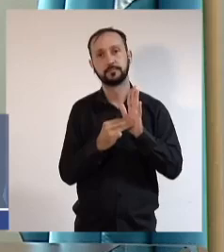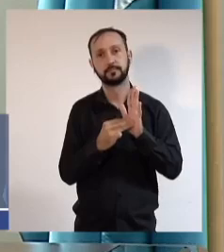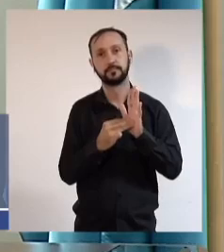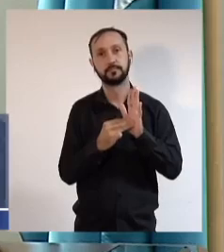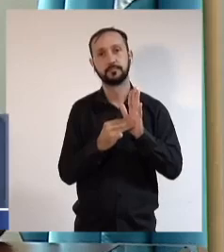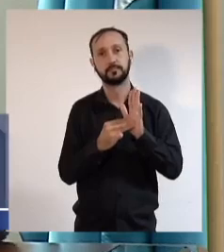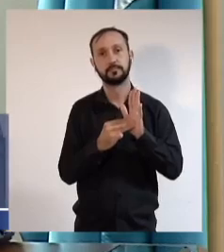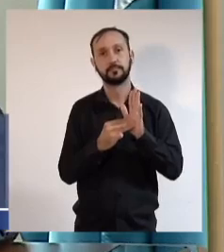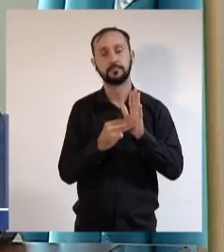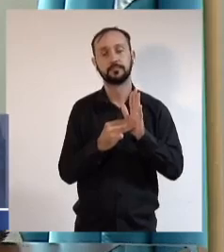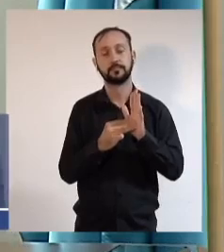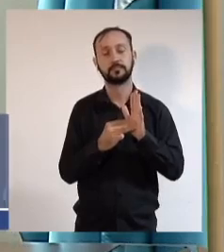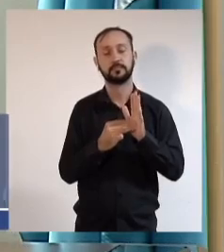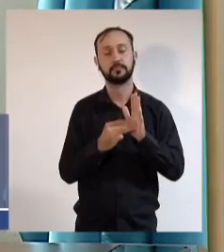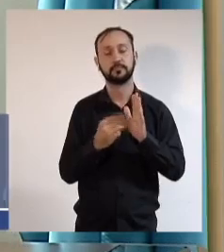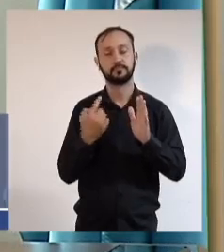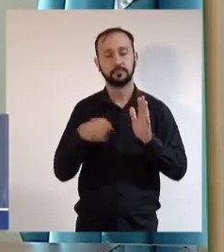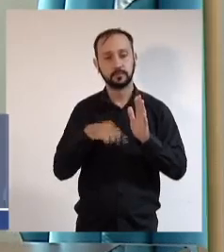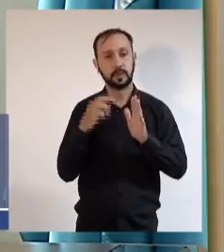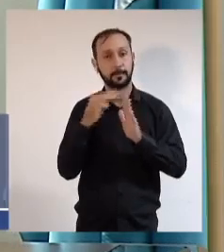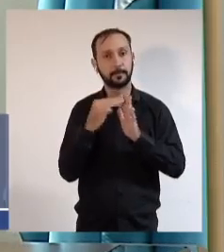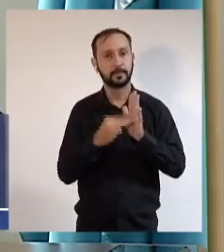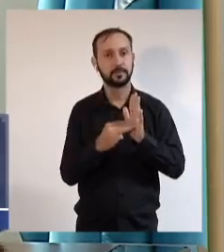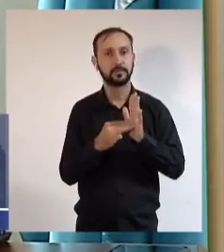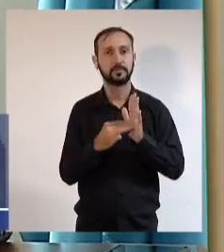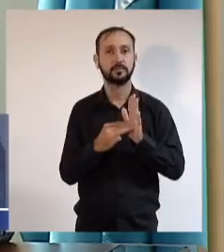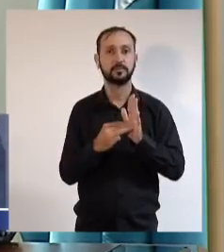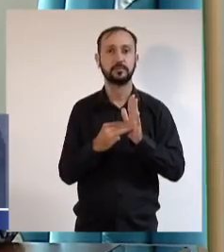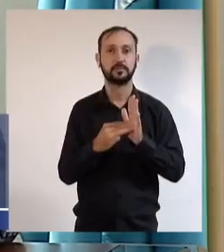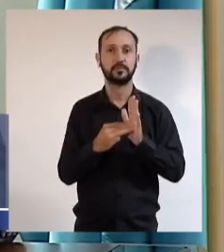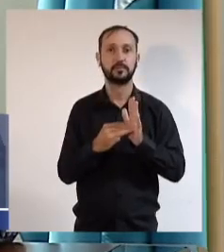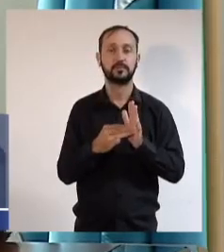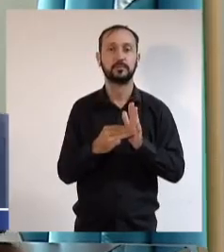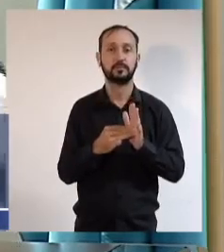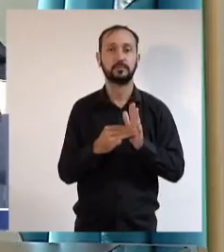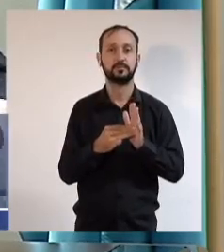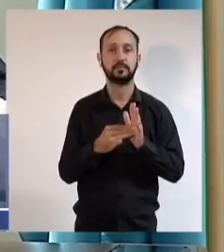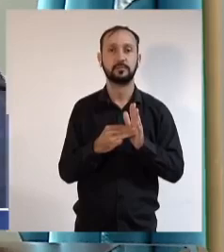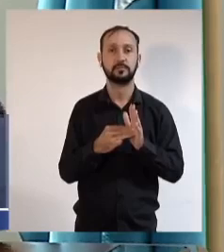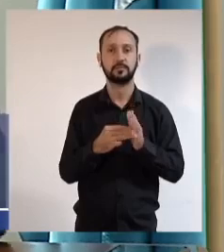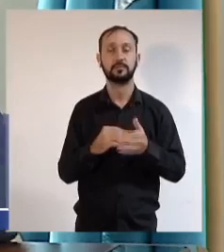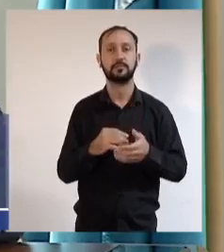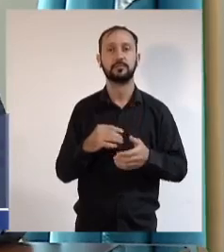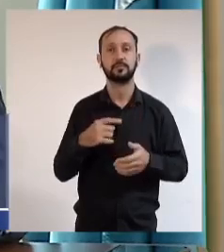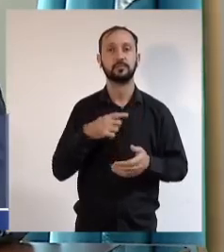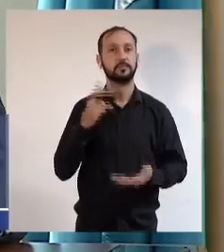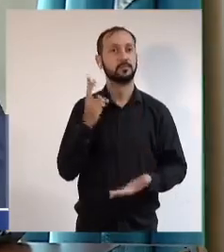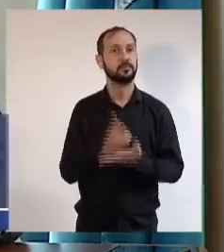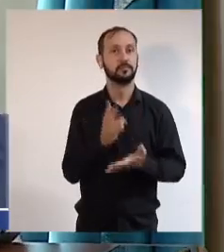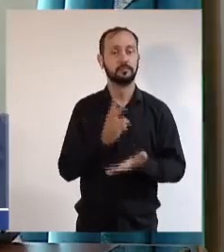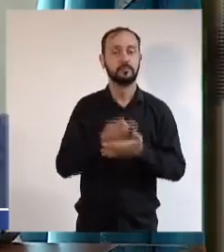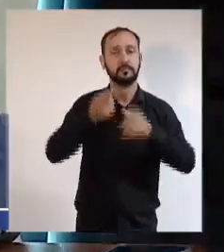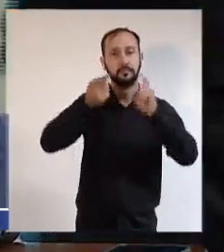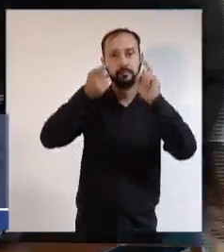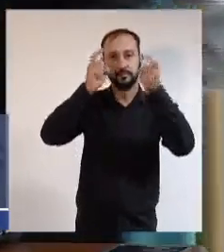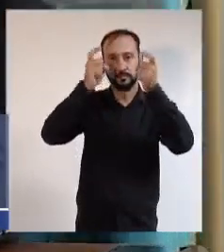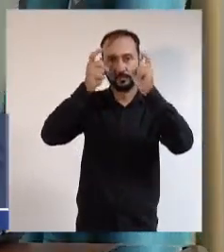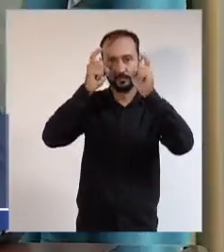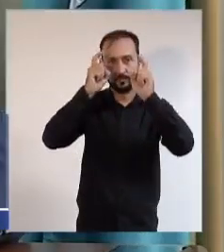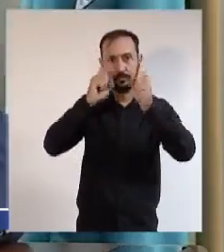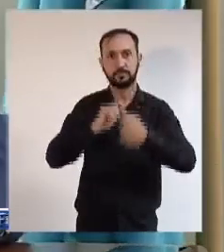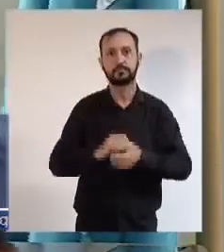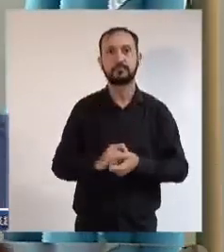a nossa metodologia nós todos e todas as reuniões nós